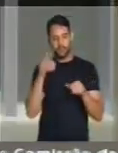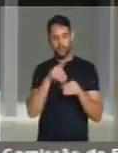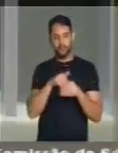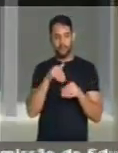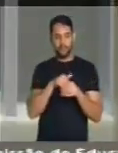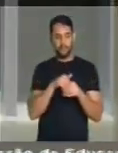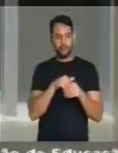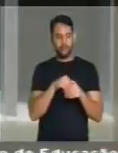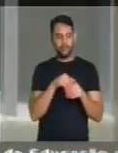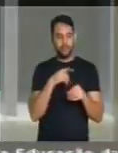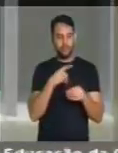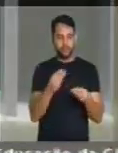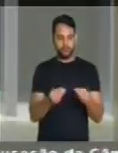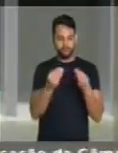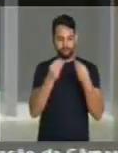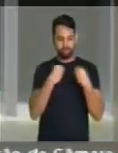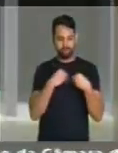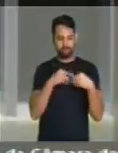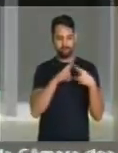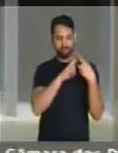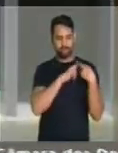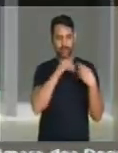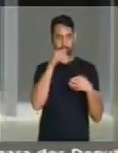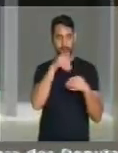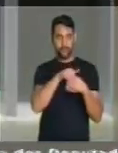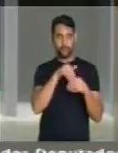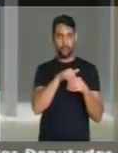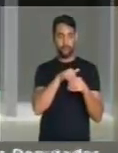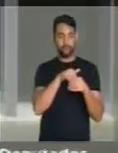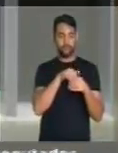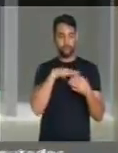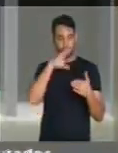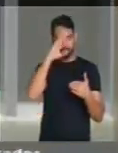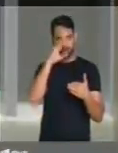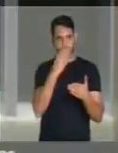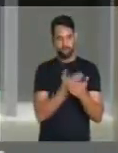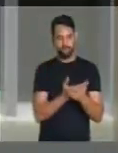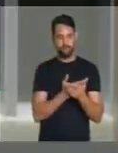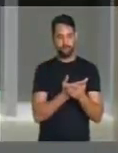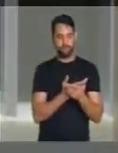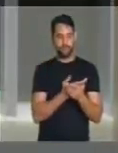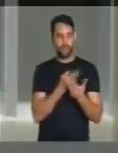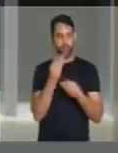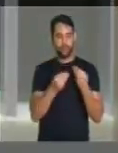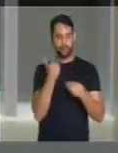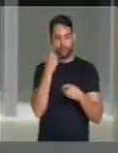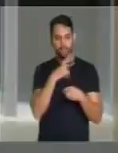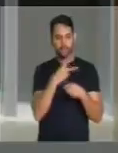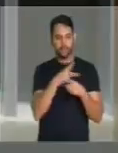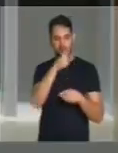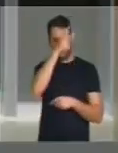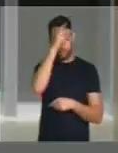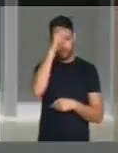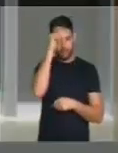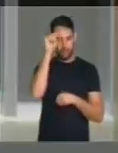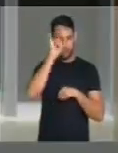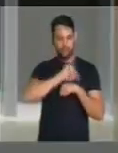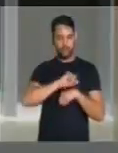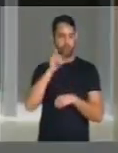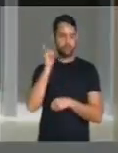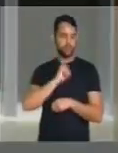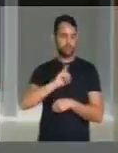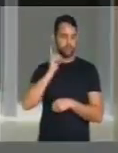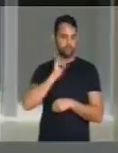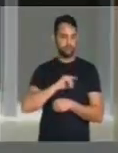eleitoral, me devotaram os seus votos de confiança como candidato a prefeito da capital de